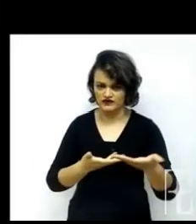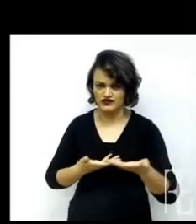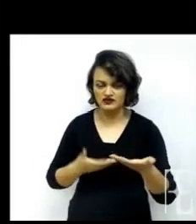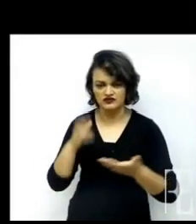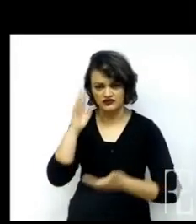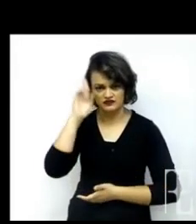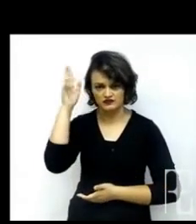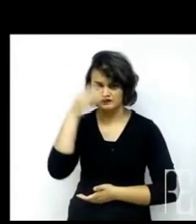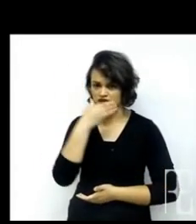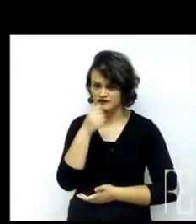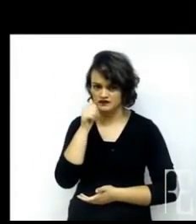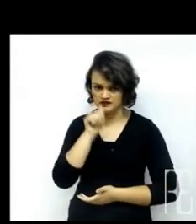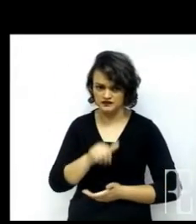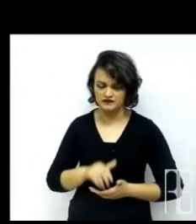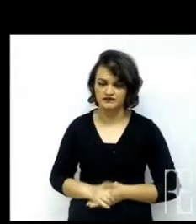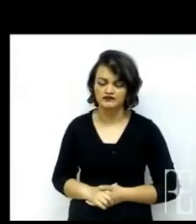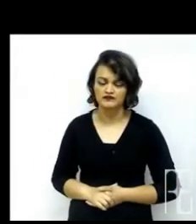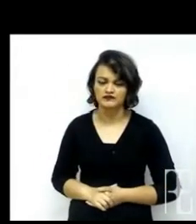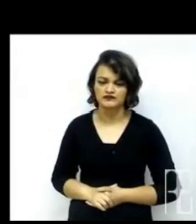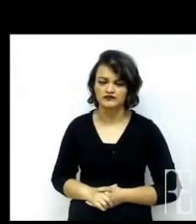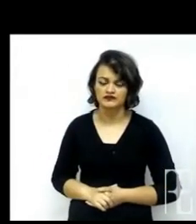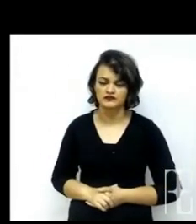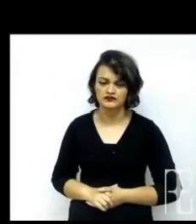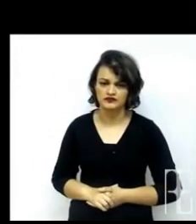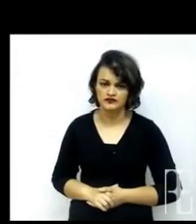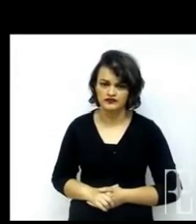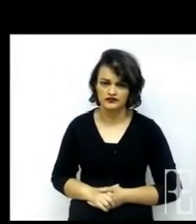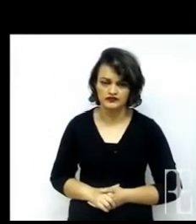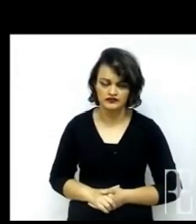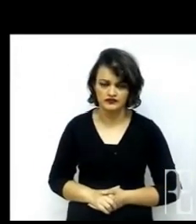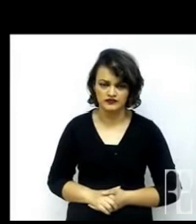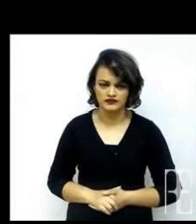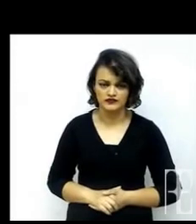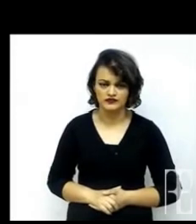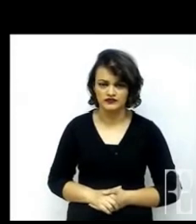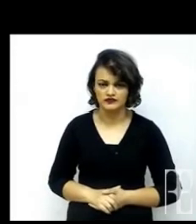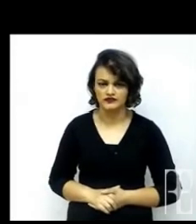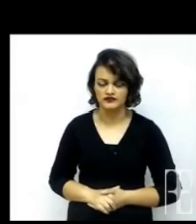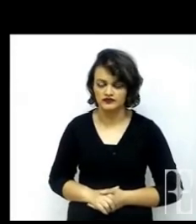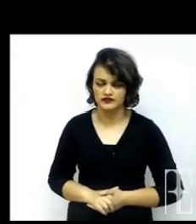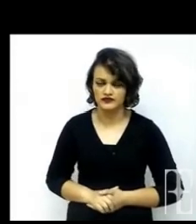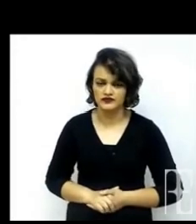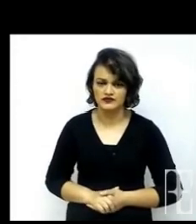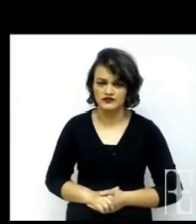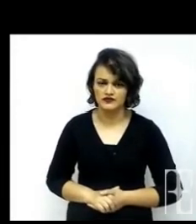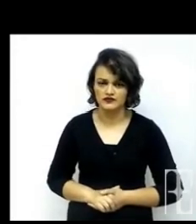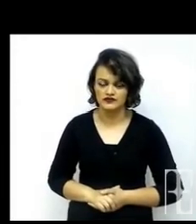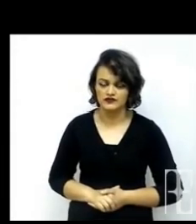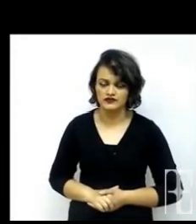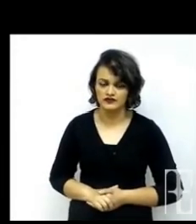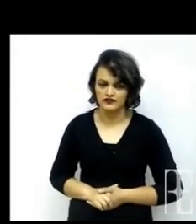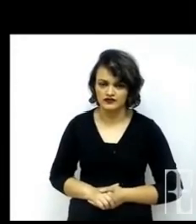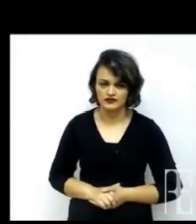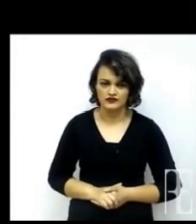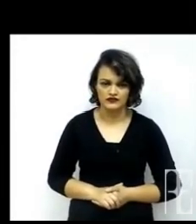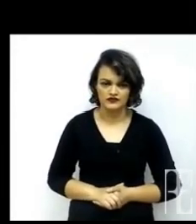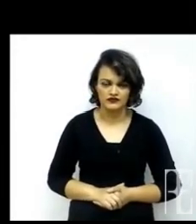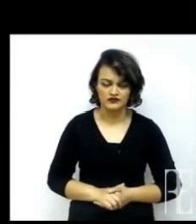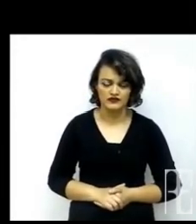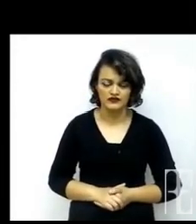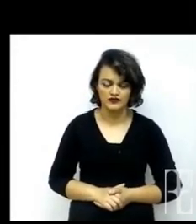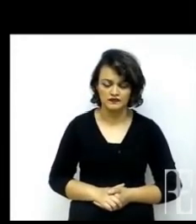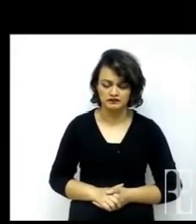Senhoras e senhores, é com prazer que anuncio hoje o lançamento dos dois